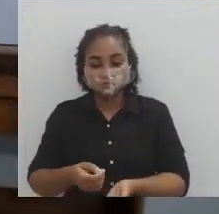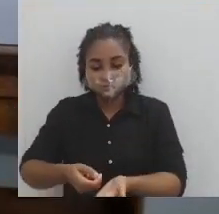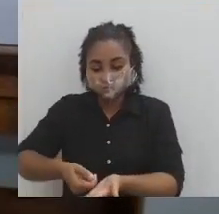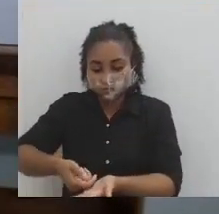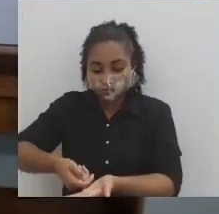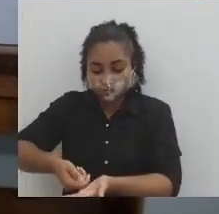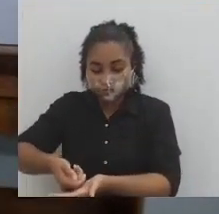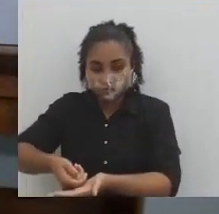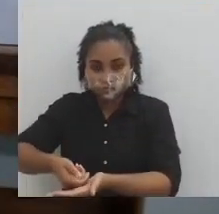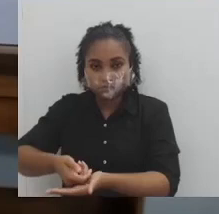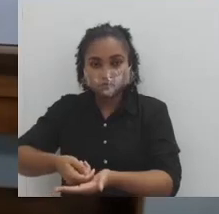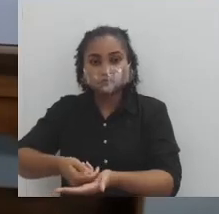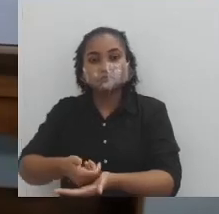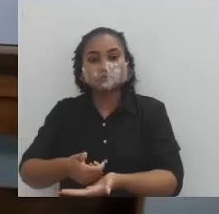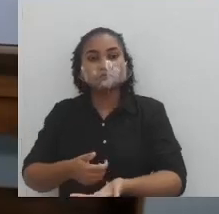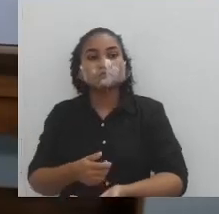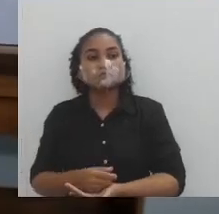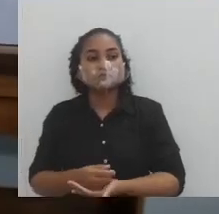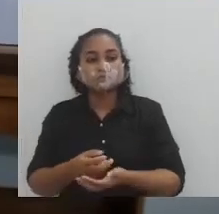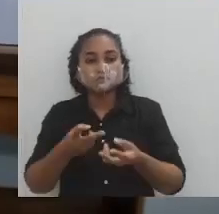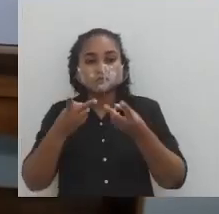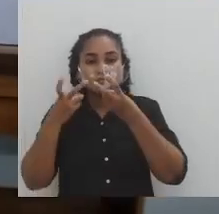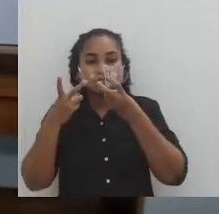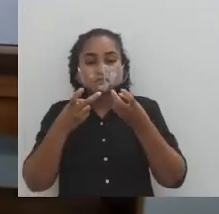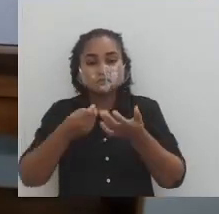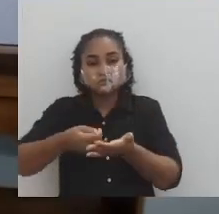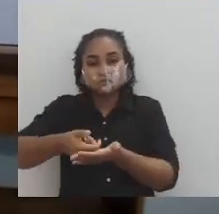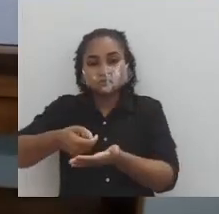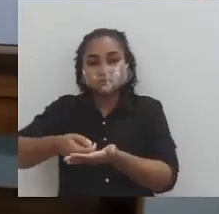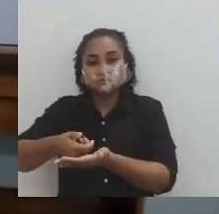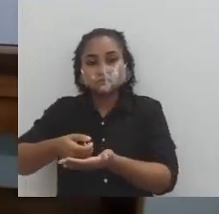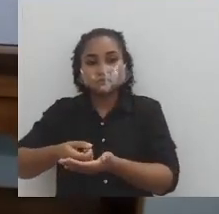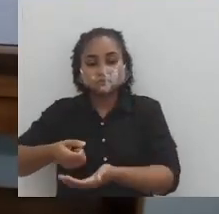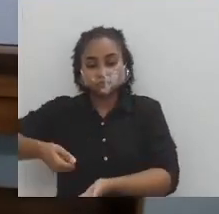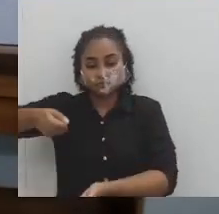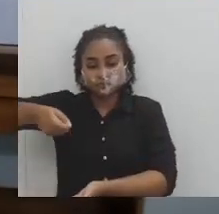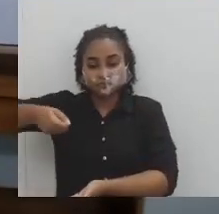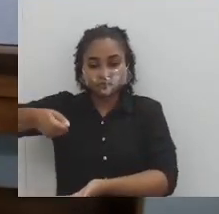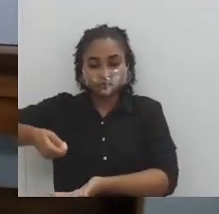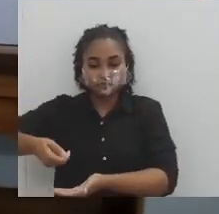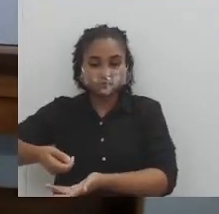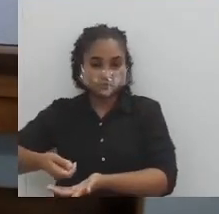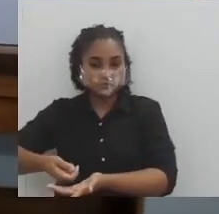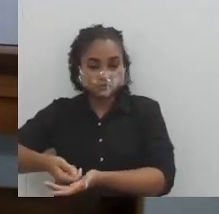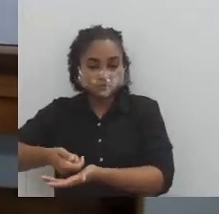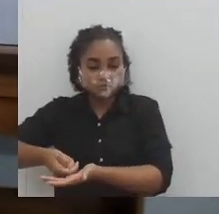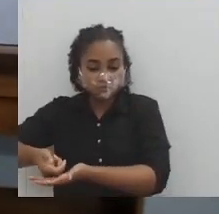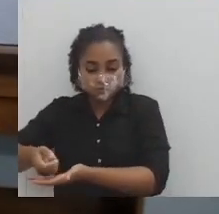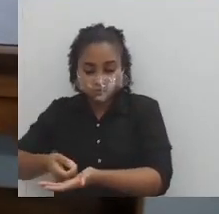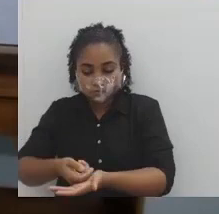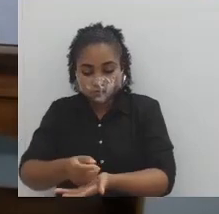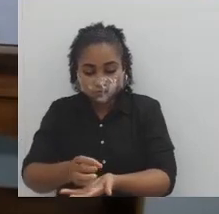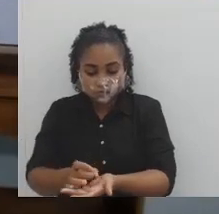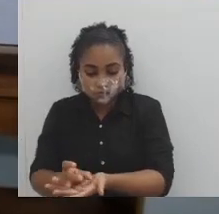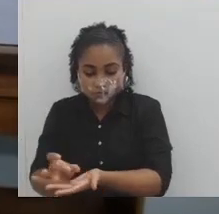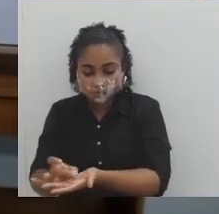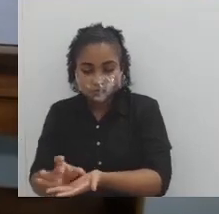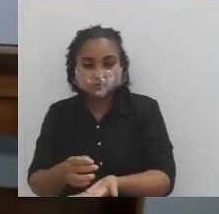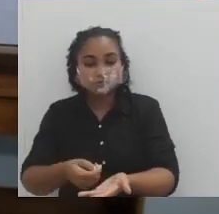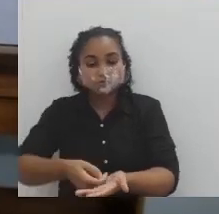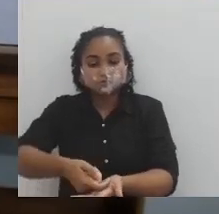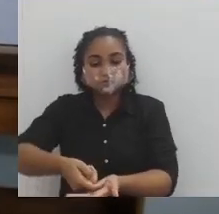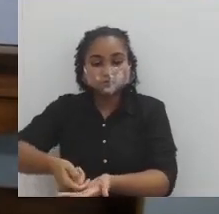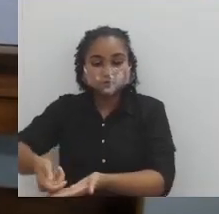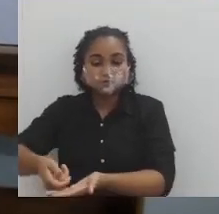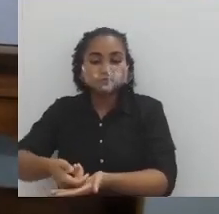Trouxe também a bola de gude, não sei se dá para visualizar bem aí, mas é um saquinho de bola de gude. É um jogo